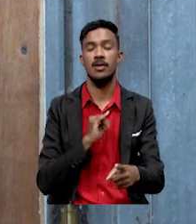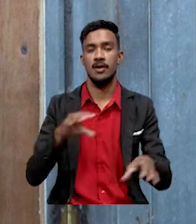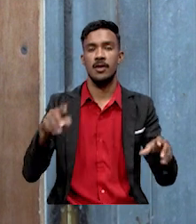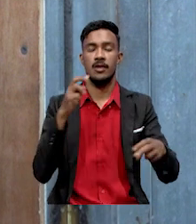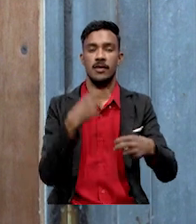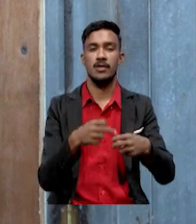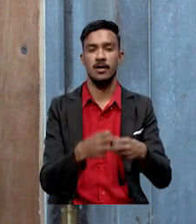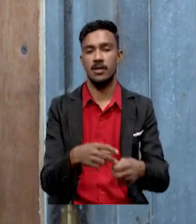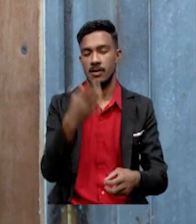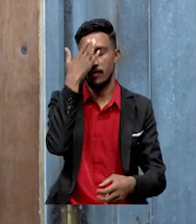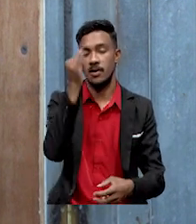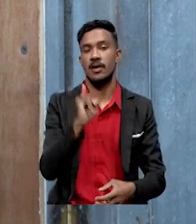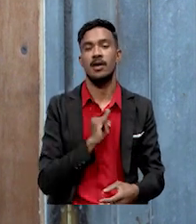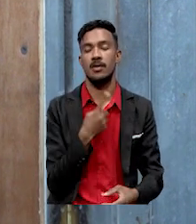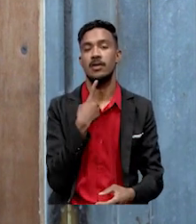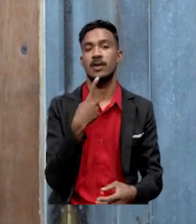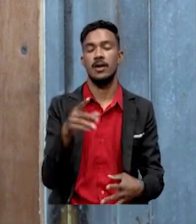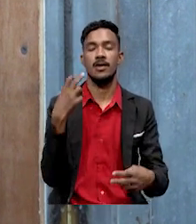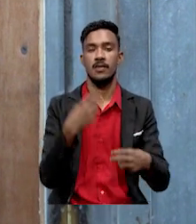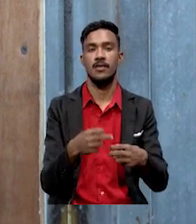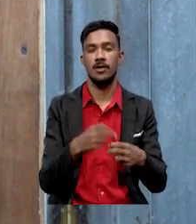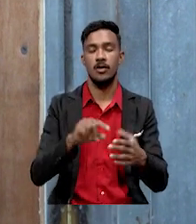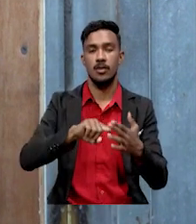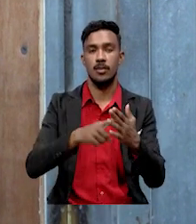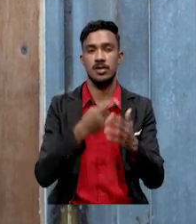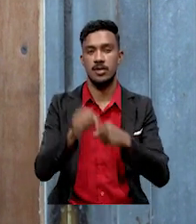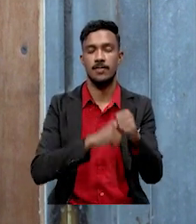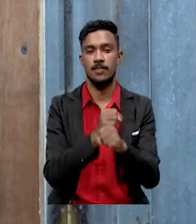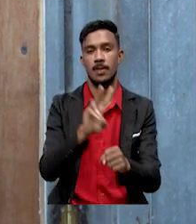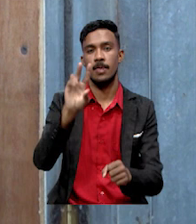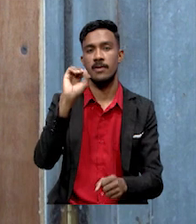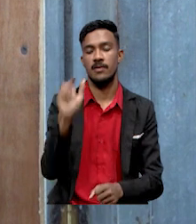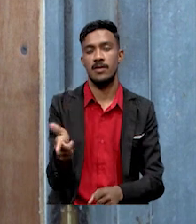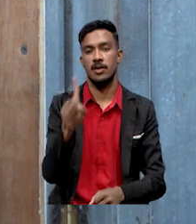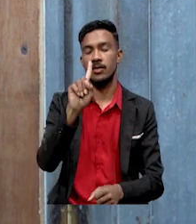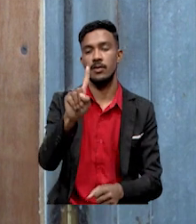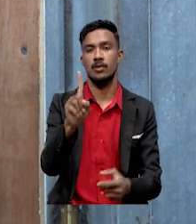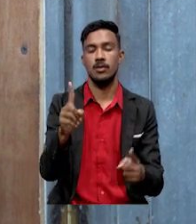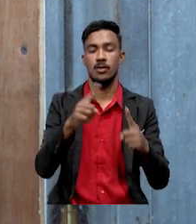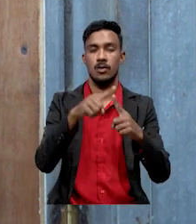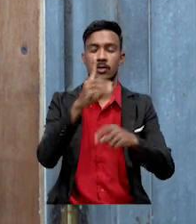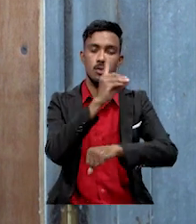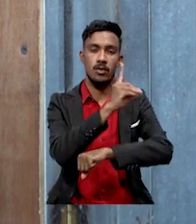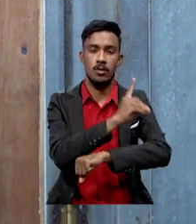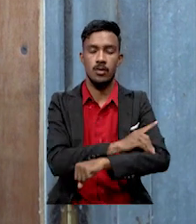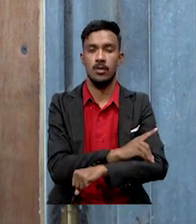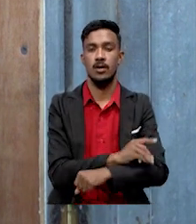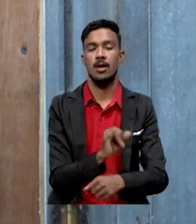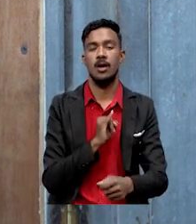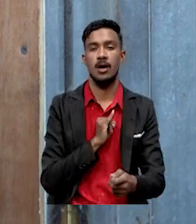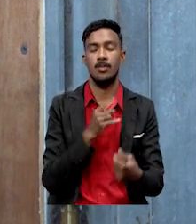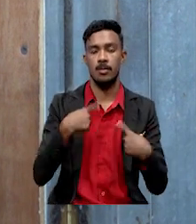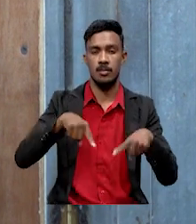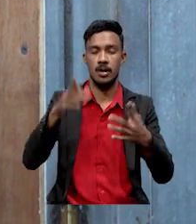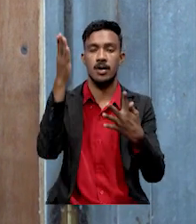hau hatete araska. Hau hosi 2021 be hau mai to agora ne hau apply vaga ne liu